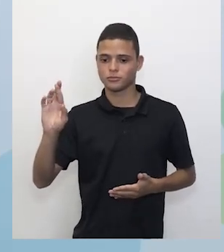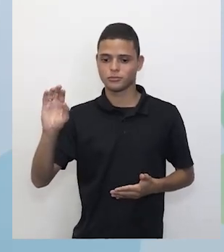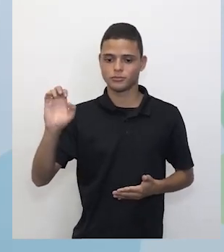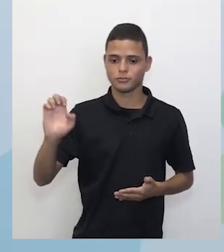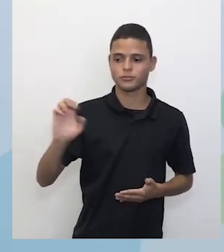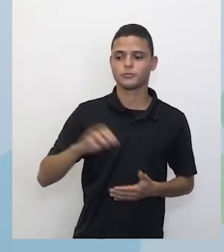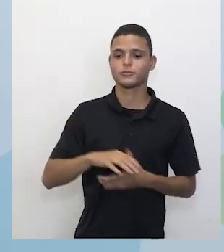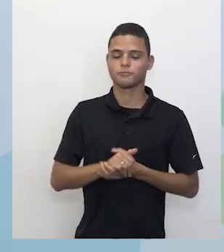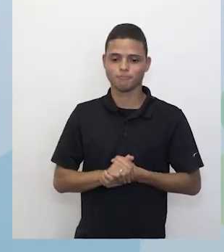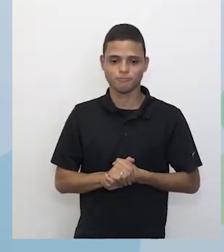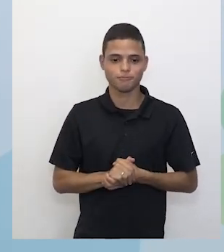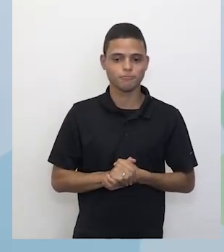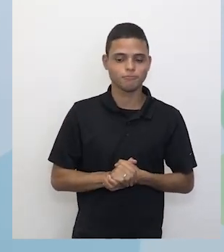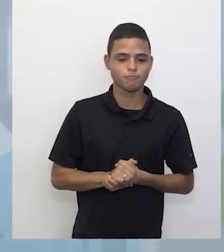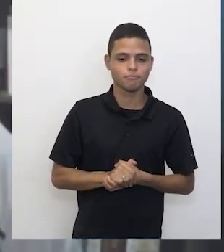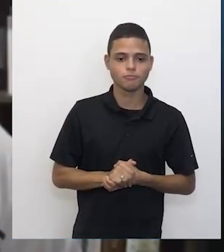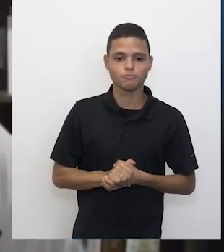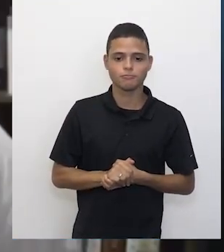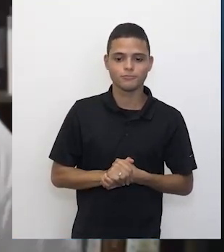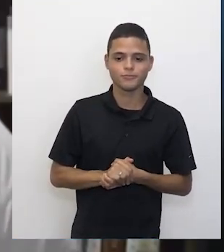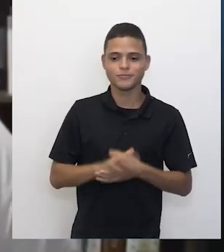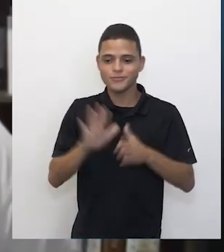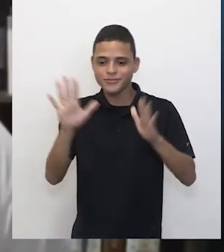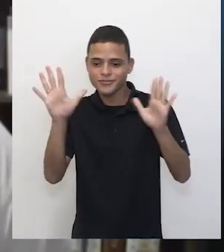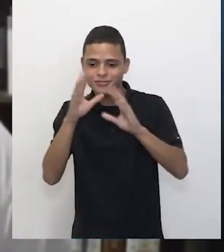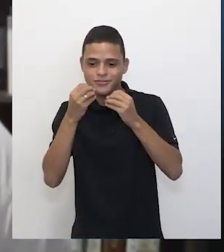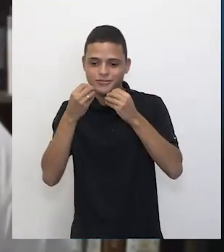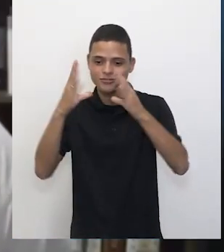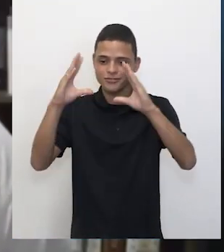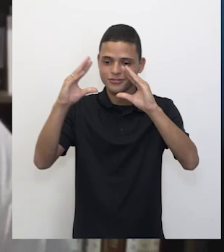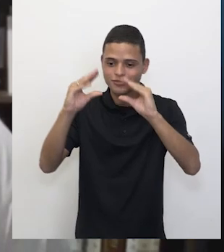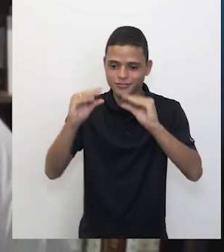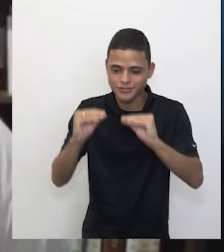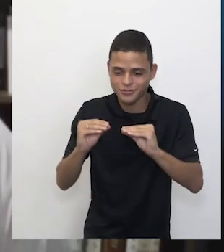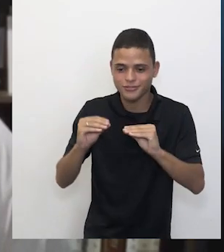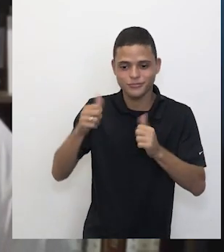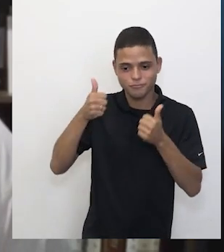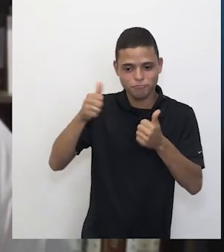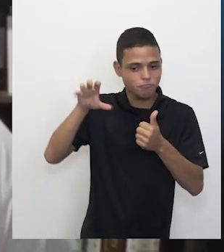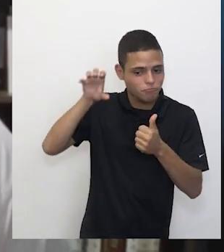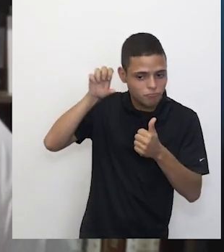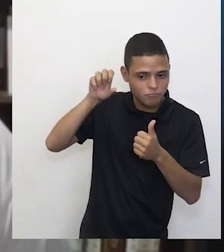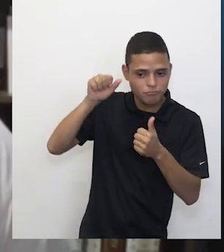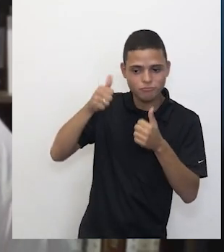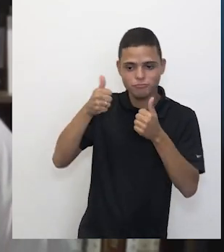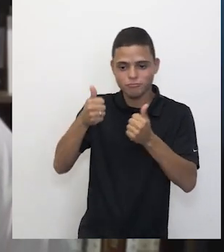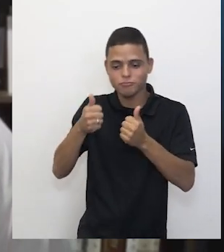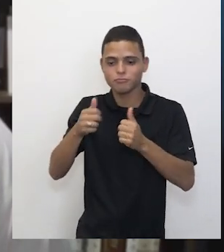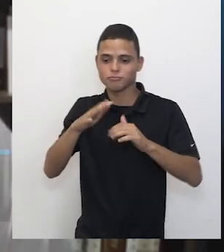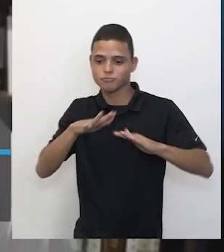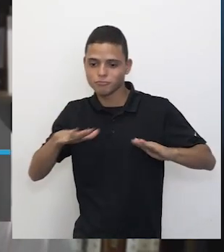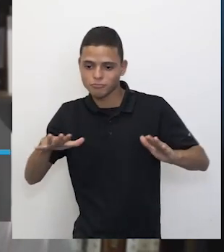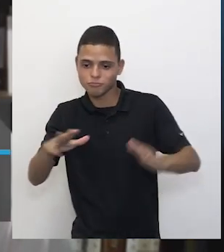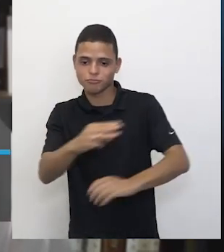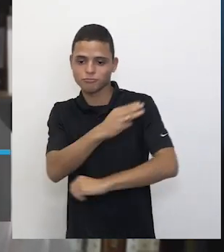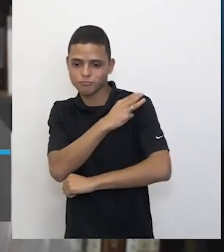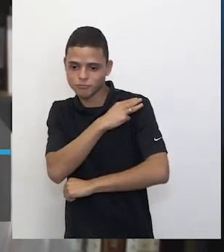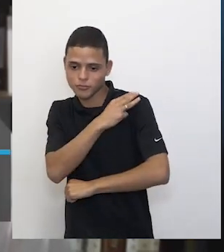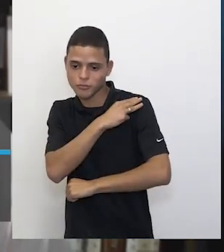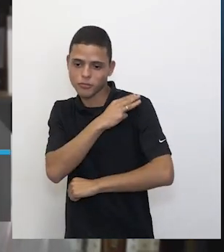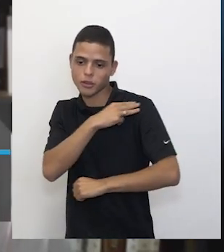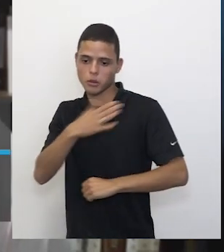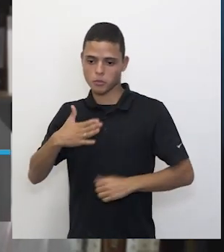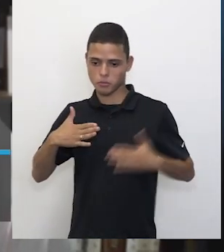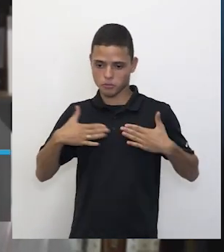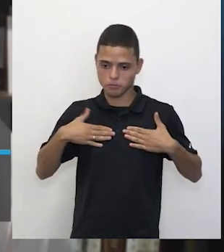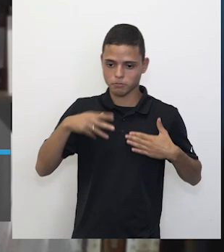gente? Olá, boa noite, tudo bem? Estou ouvindo bem. Pessoal da terceira série, sou o professor Wagner Rafael